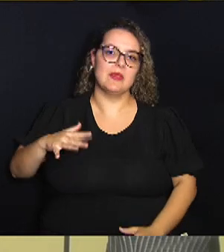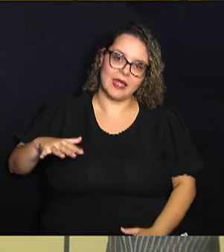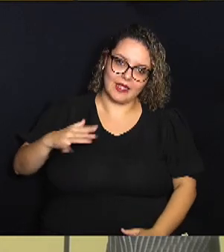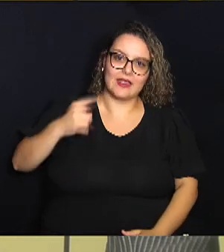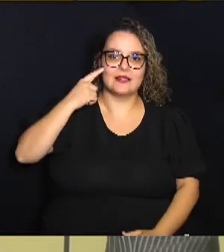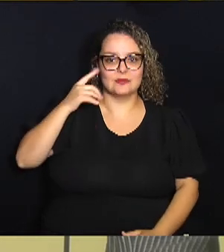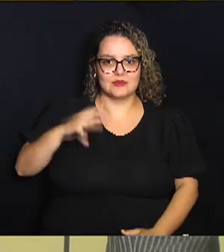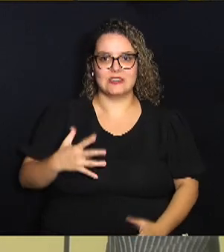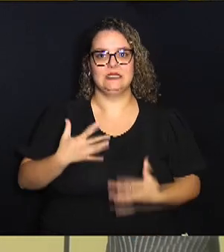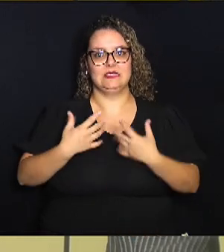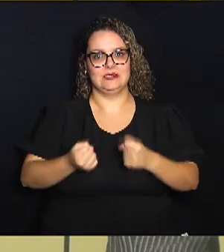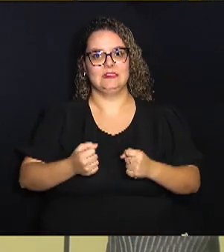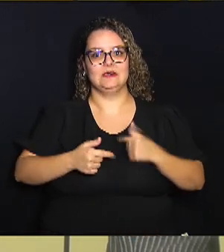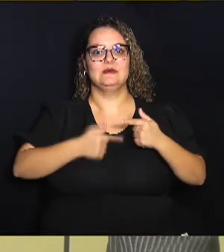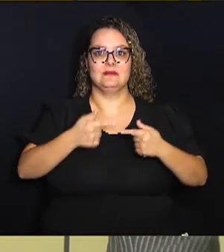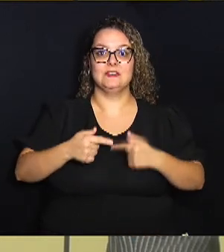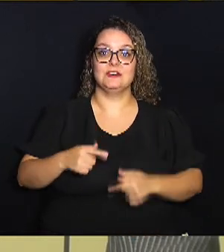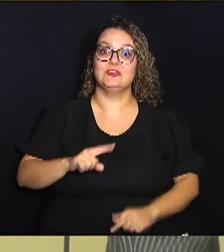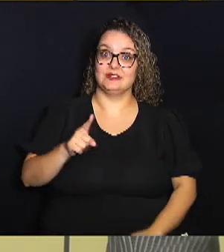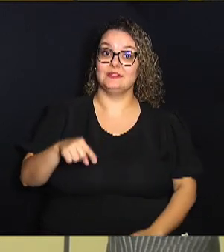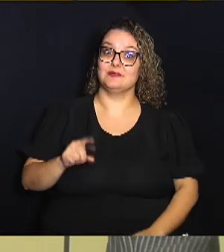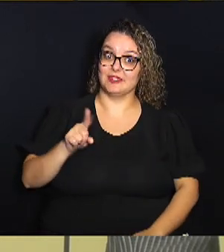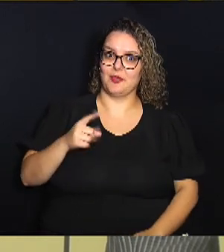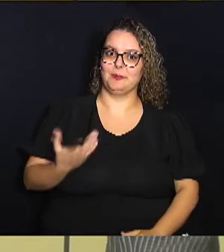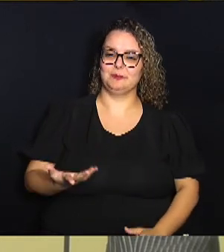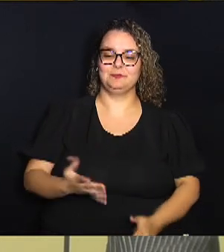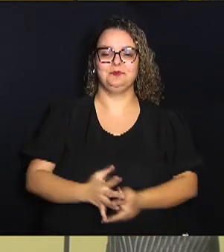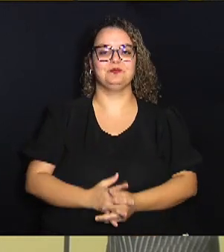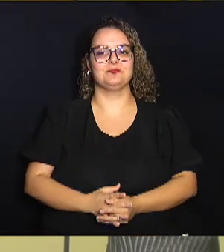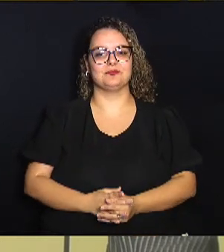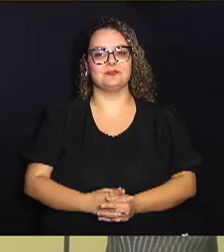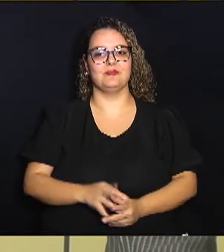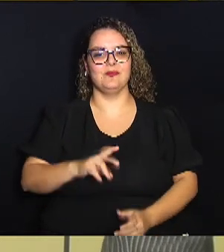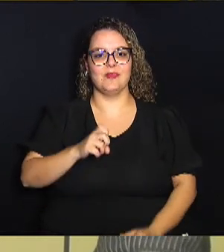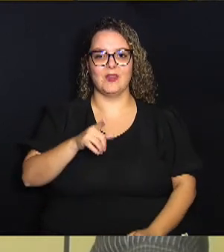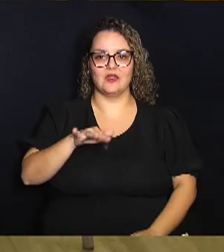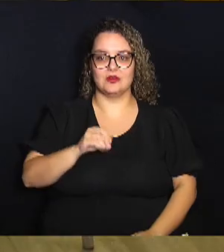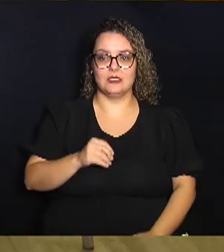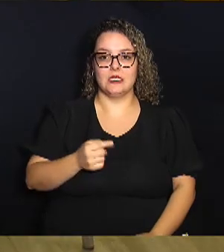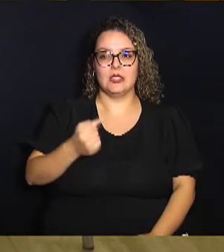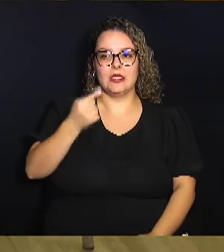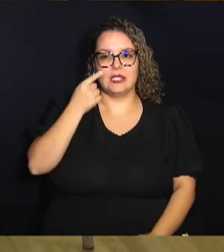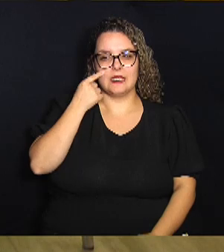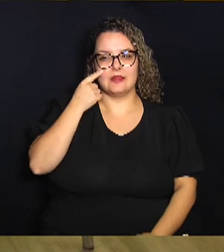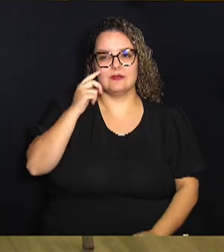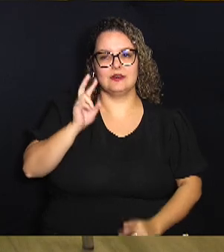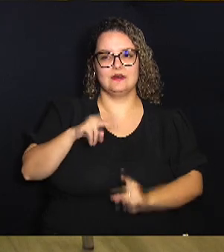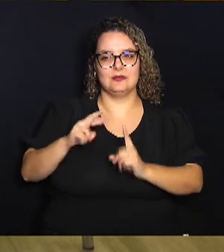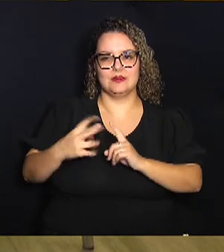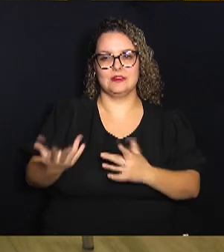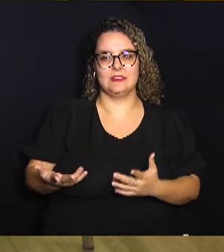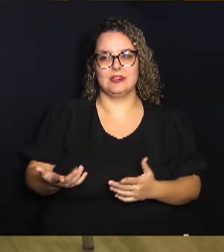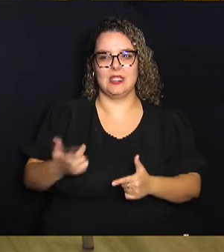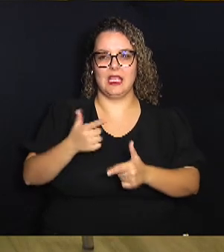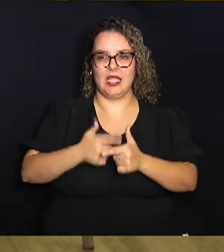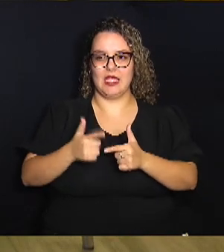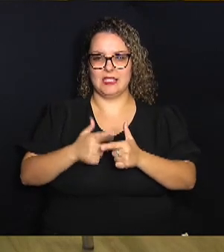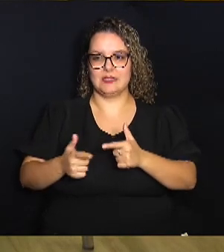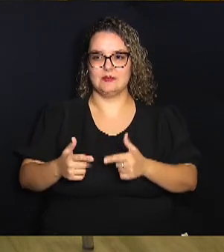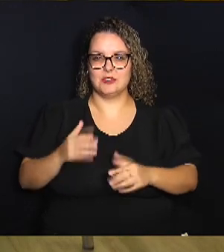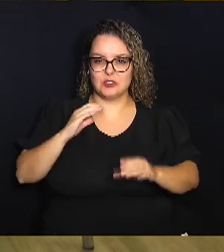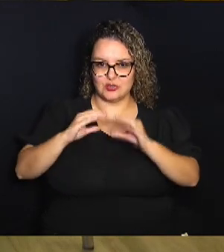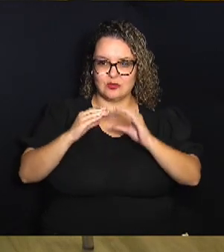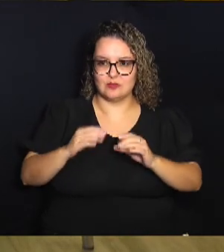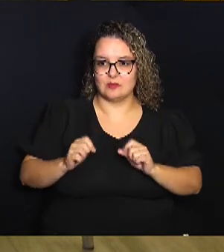uma recepção para a geração Z. Tá certo, Rodrigo. Eu vejo que tem um ponto que esse problema de comunicação fica